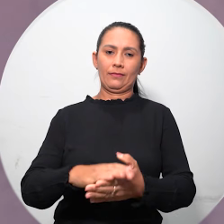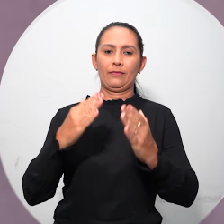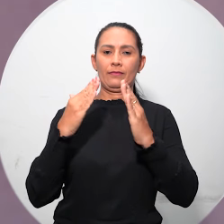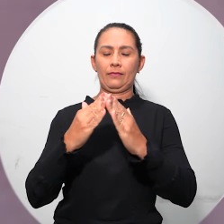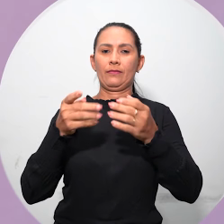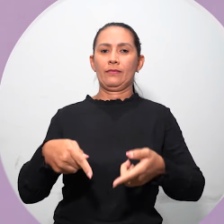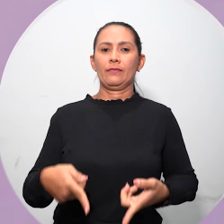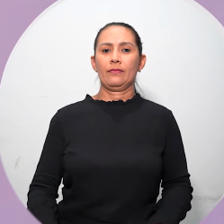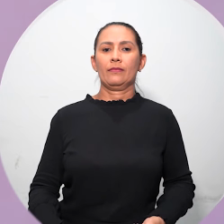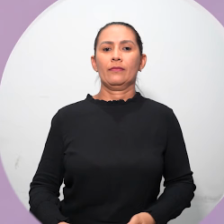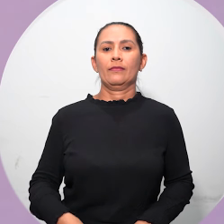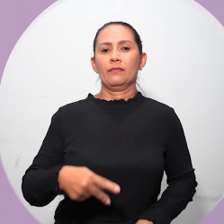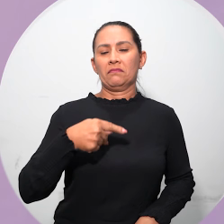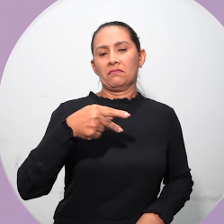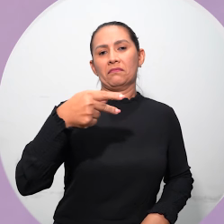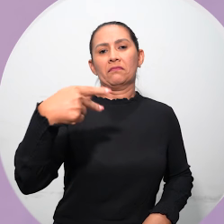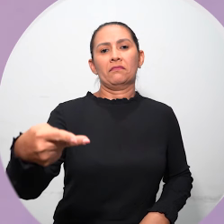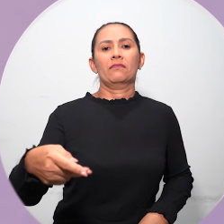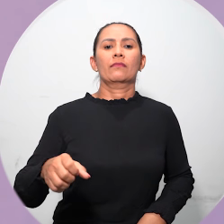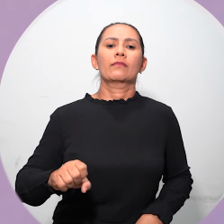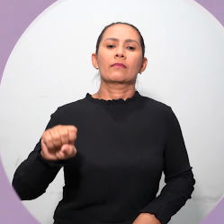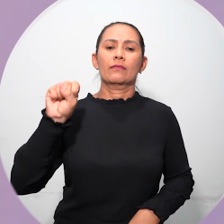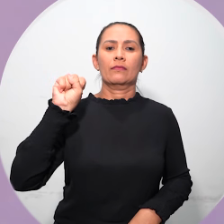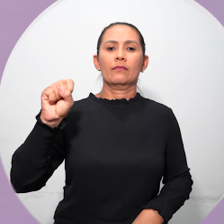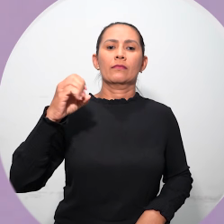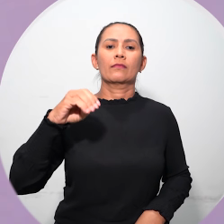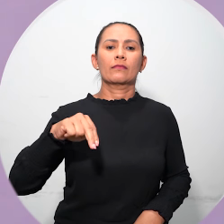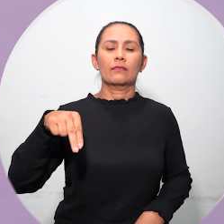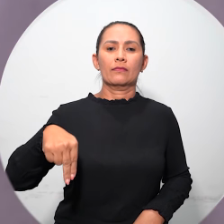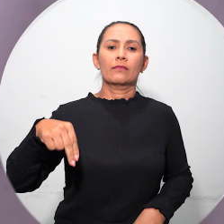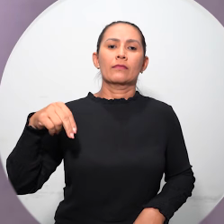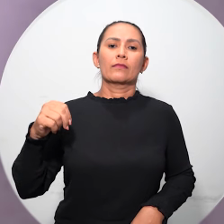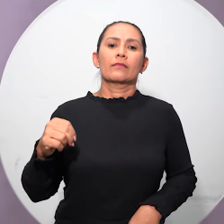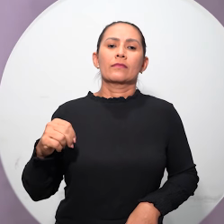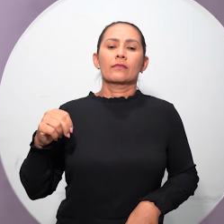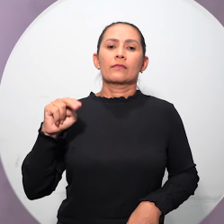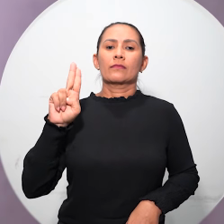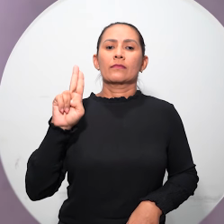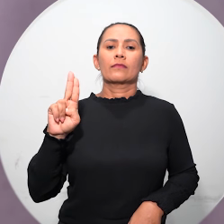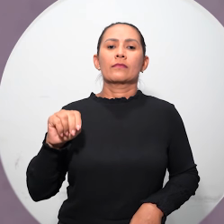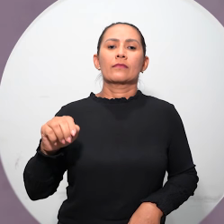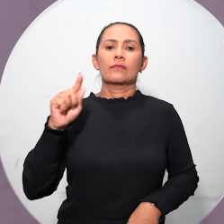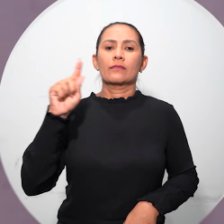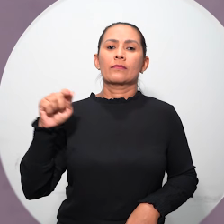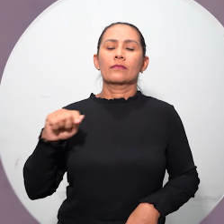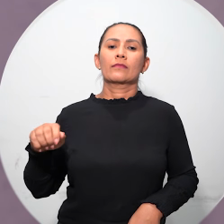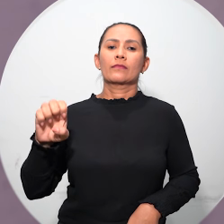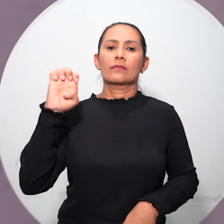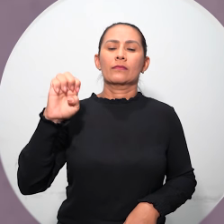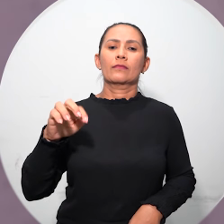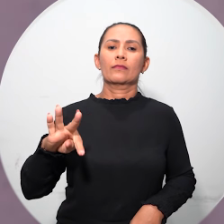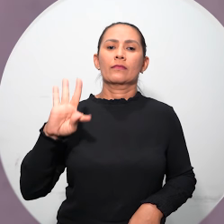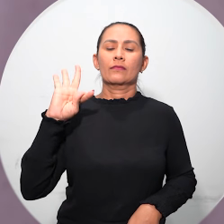e Zé Pacamon é uma coisa incrível, porque a gente conviveu todo esse tempo. Nossos filhos foram criados juntas E